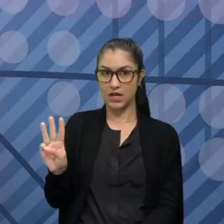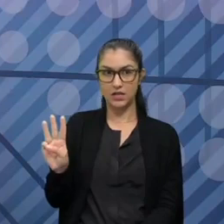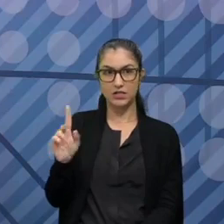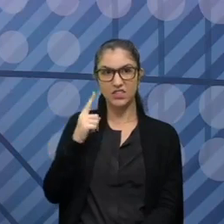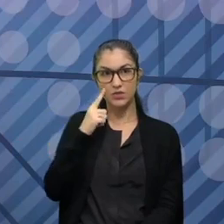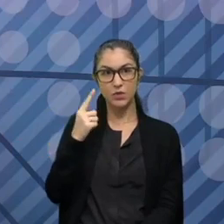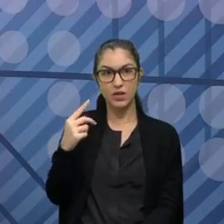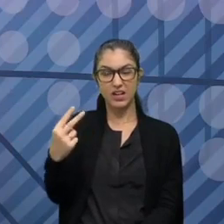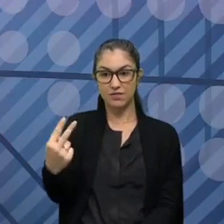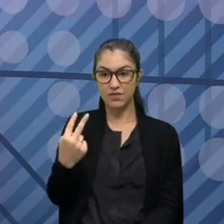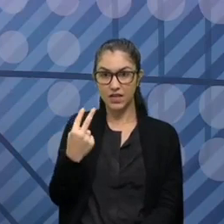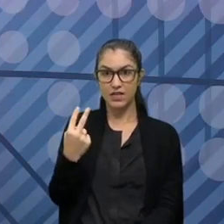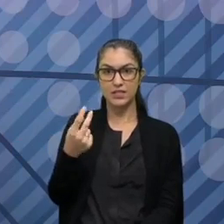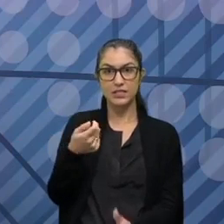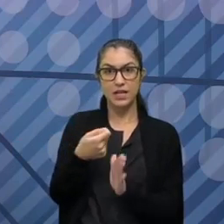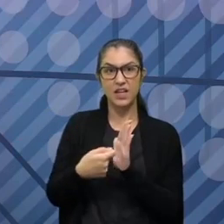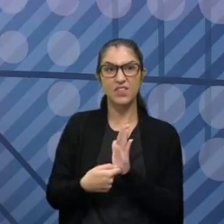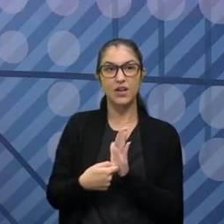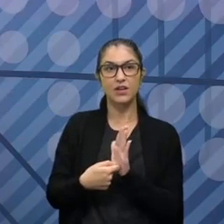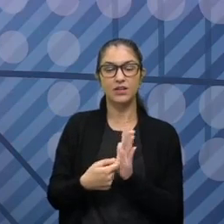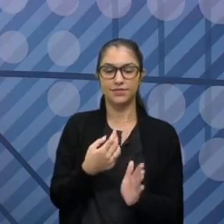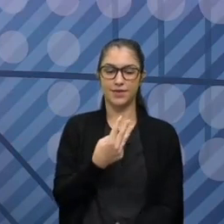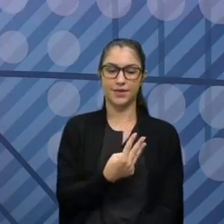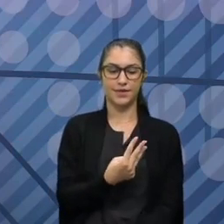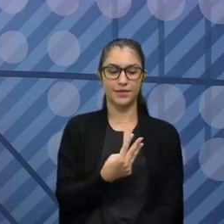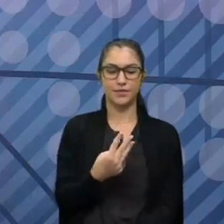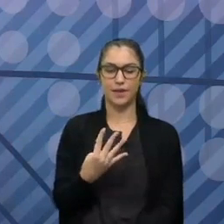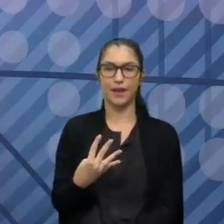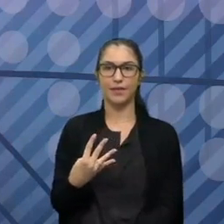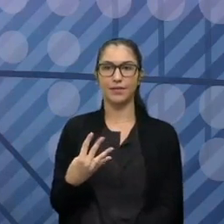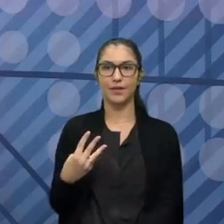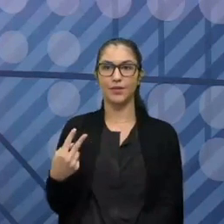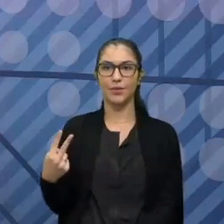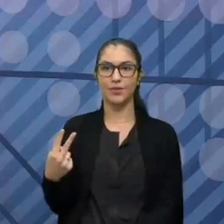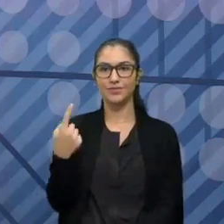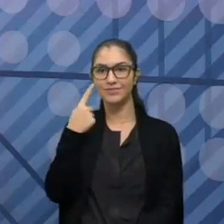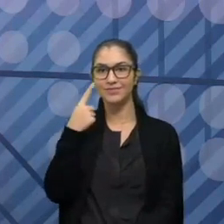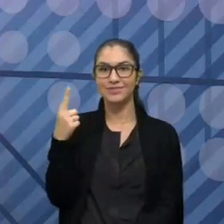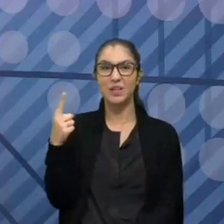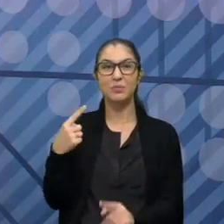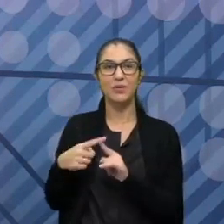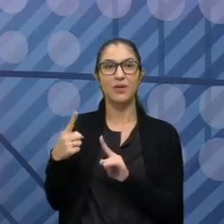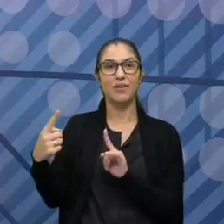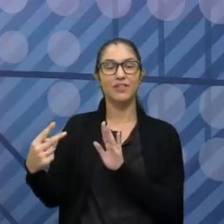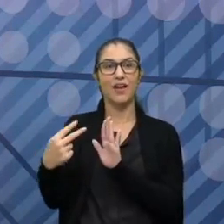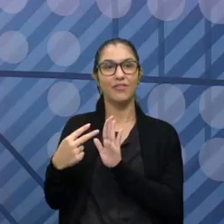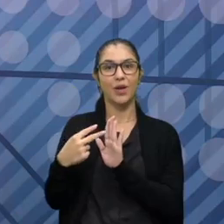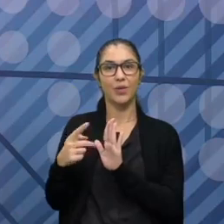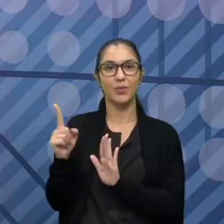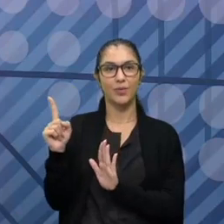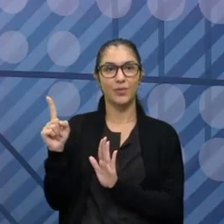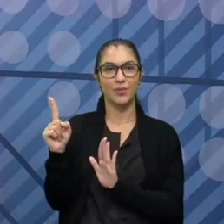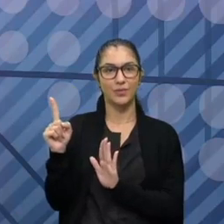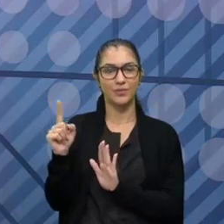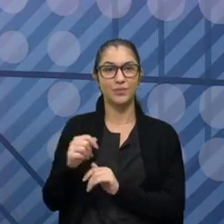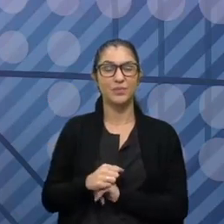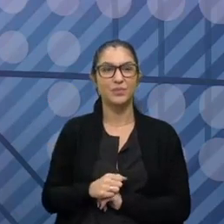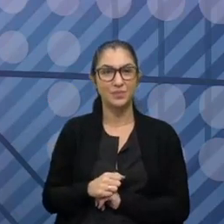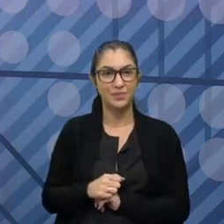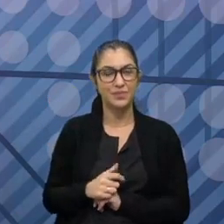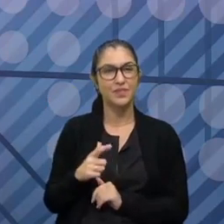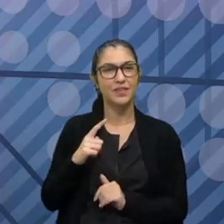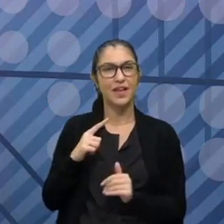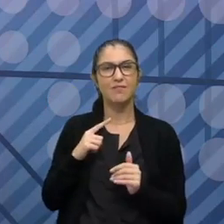243. A hora que ele for escrever, ele vai escrever 342, porque ele está vendo aqui, ó. Tá? Então,